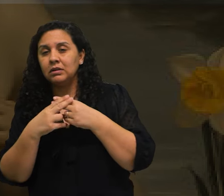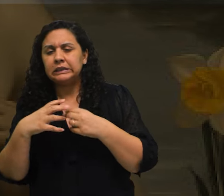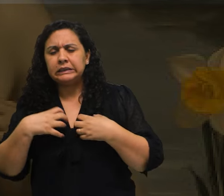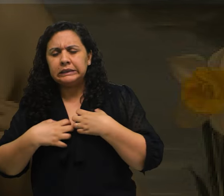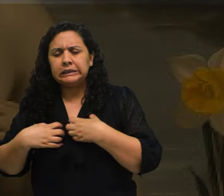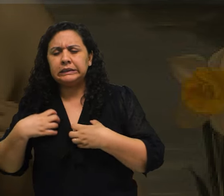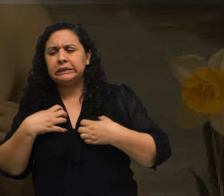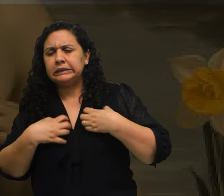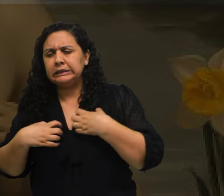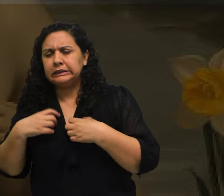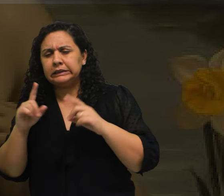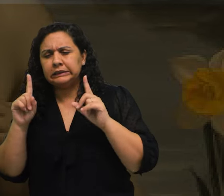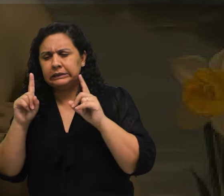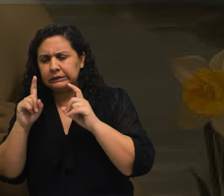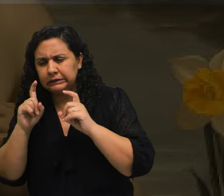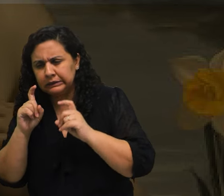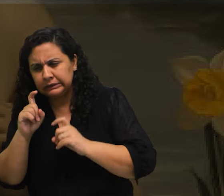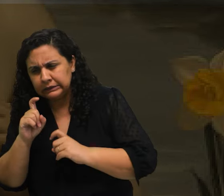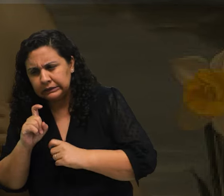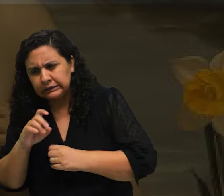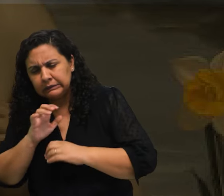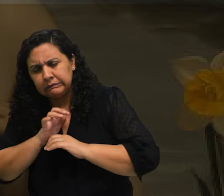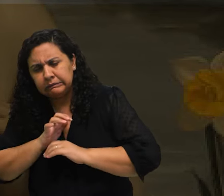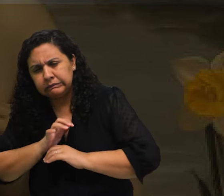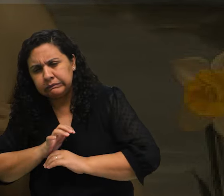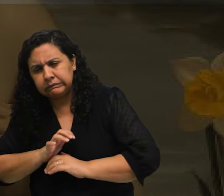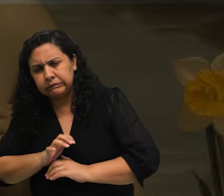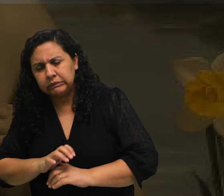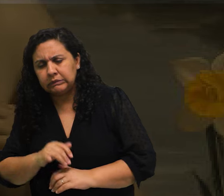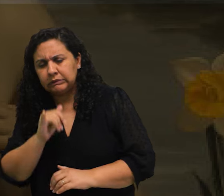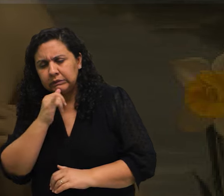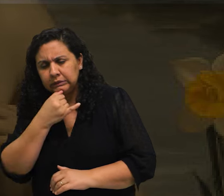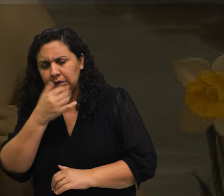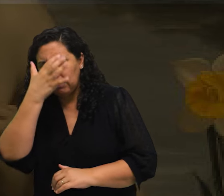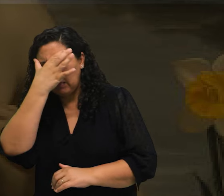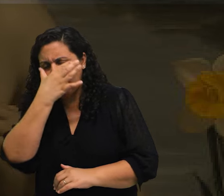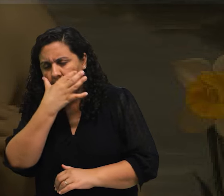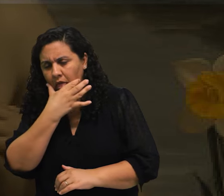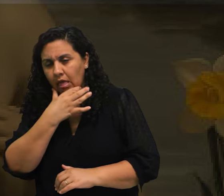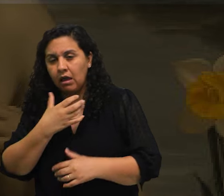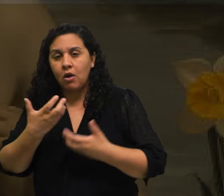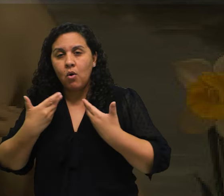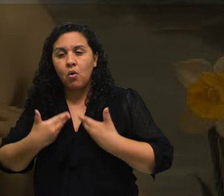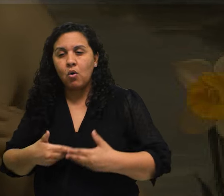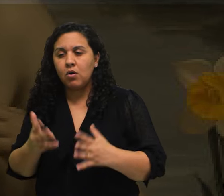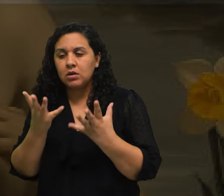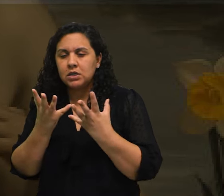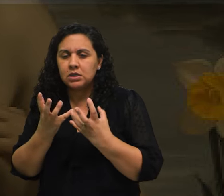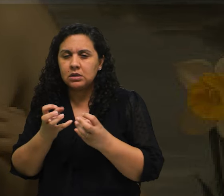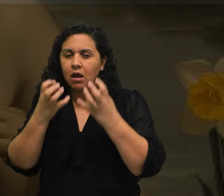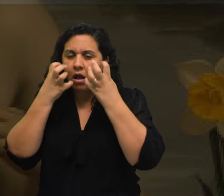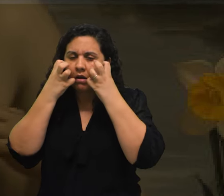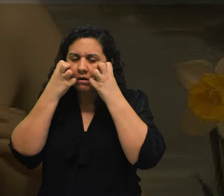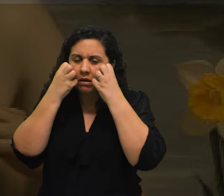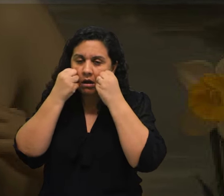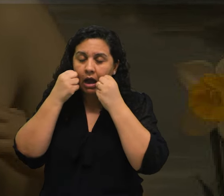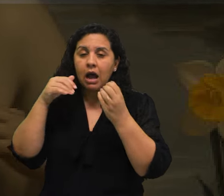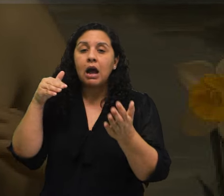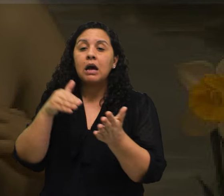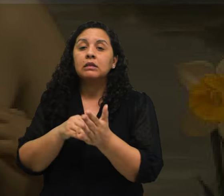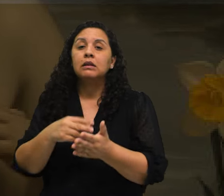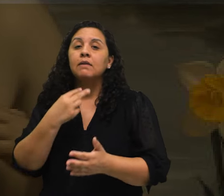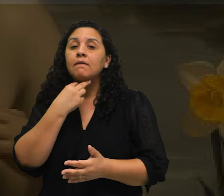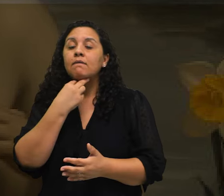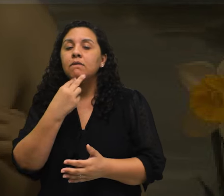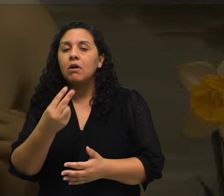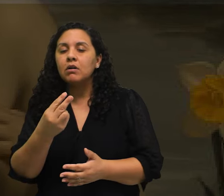Ela corroeu, definhou, ficou macilenta, abatida. Seu corpo secou e enrugou, até